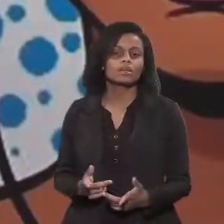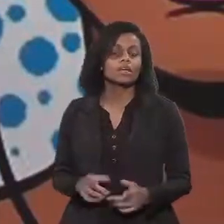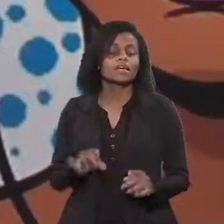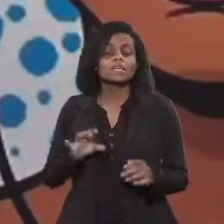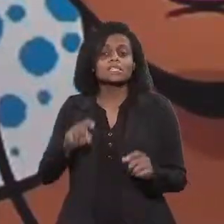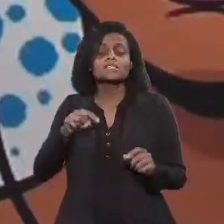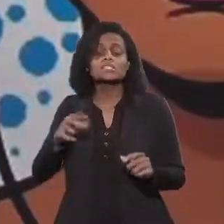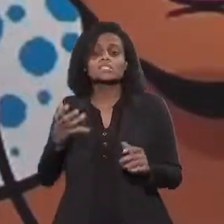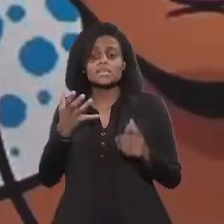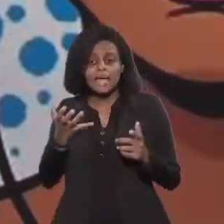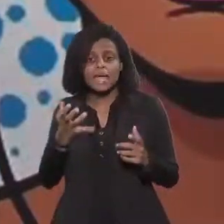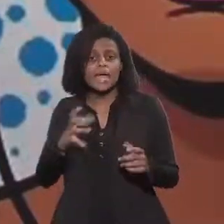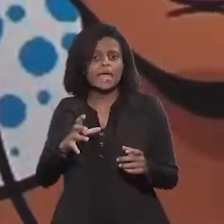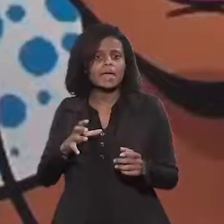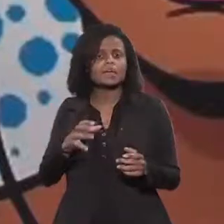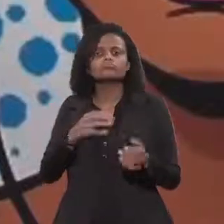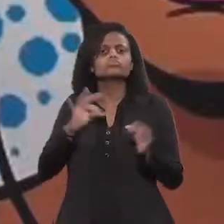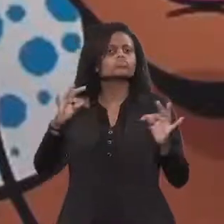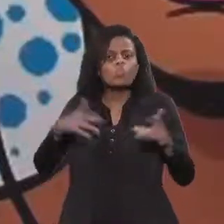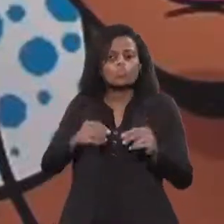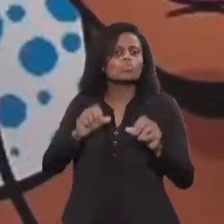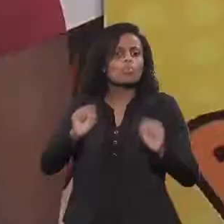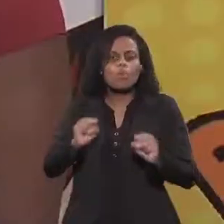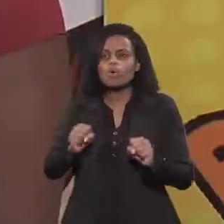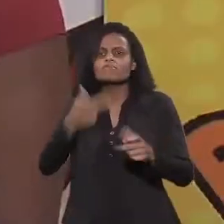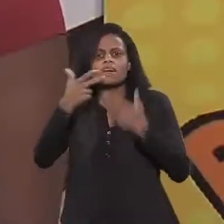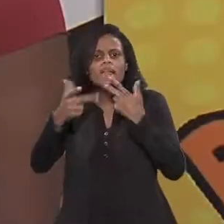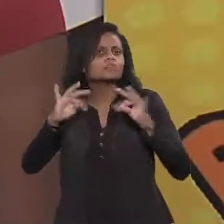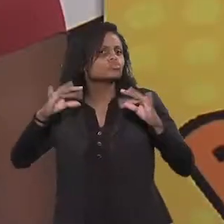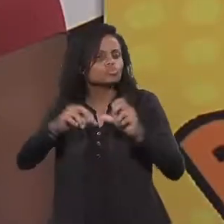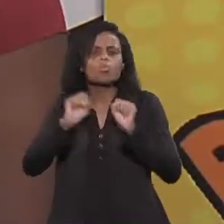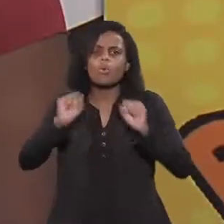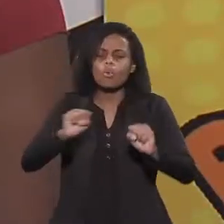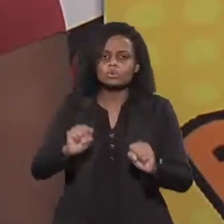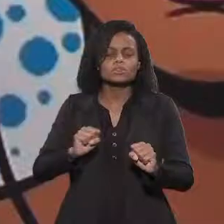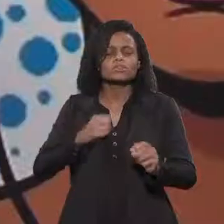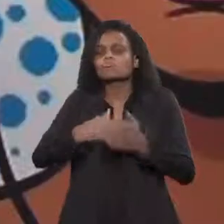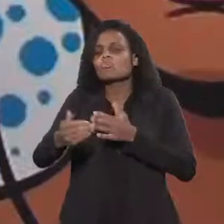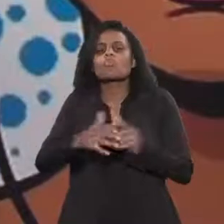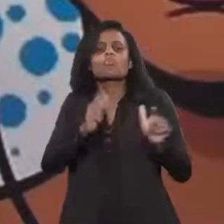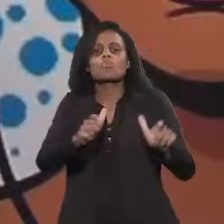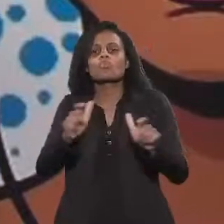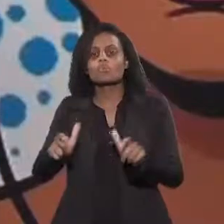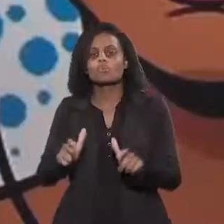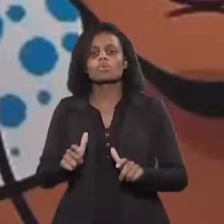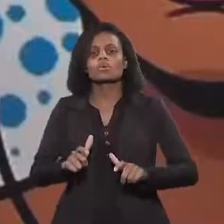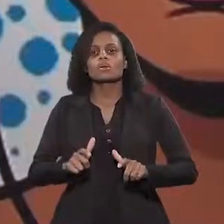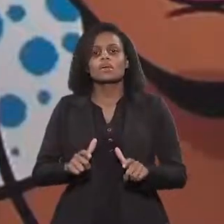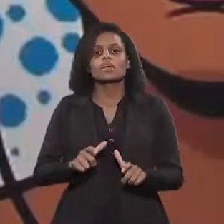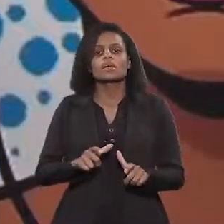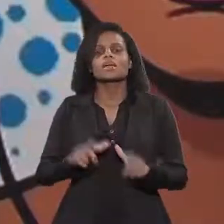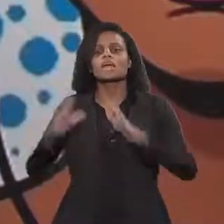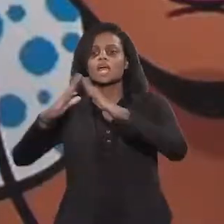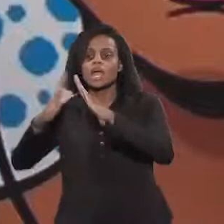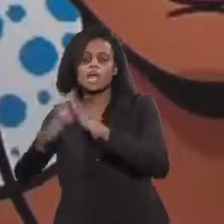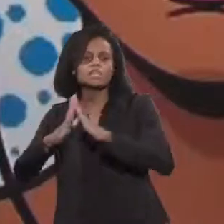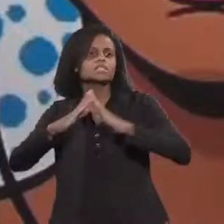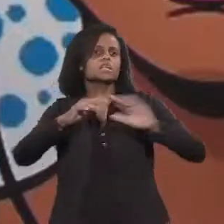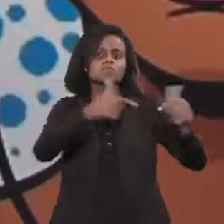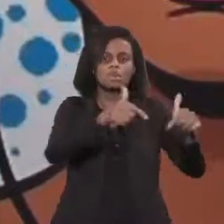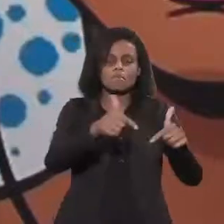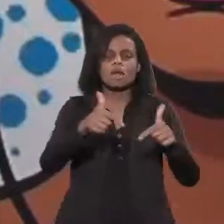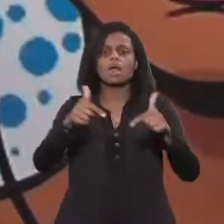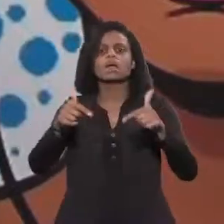gente precisa ser o que a gente quiser ser, estar onde a gente quiser estar, falar o que a gente quiser falar. Tanto no lugar de lar,